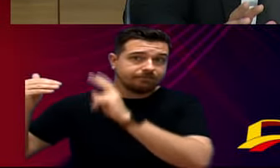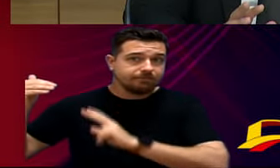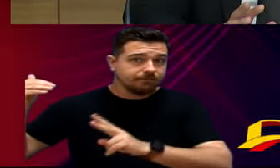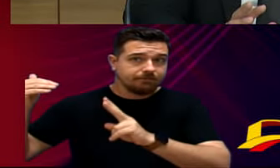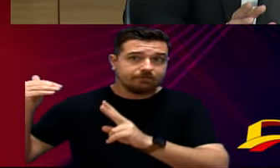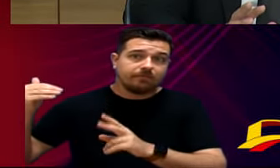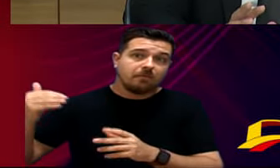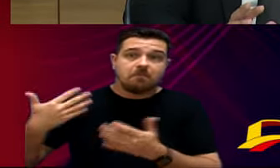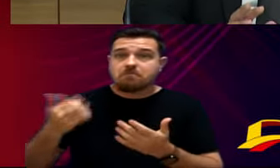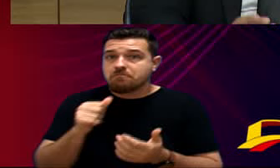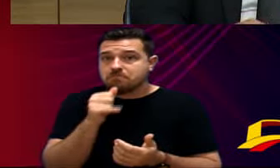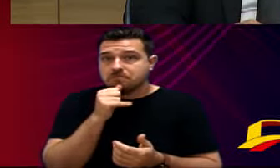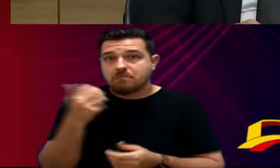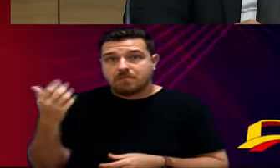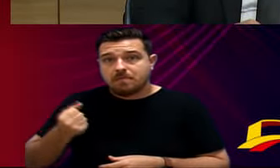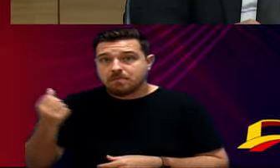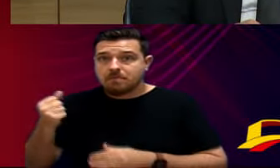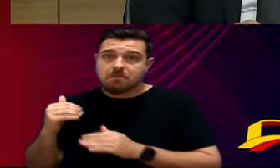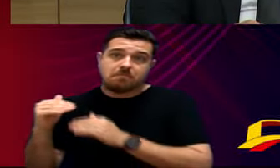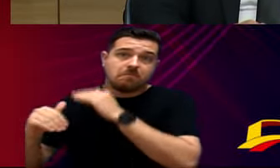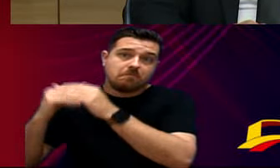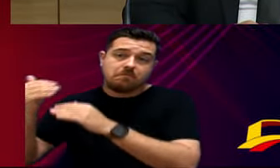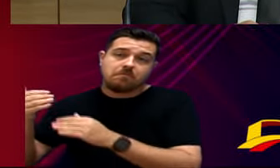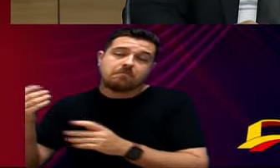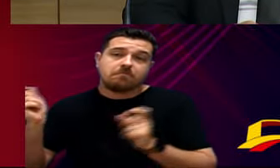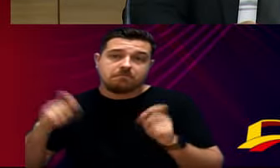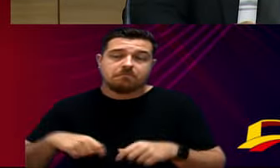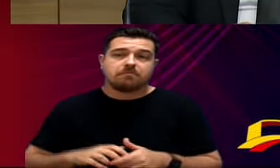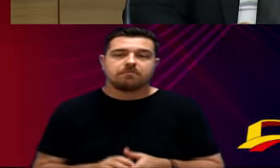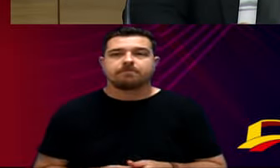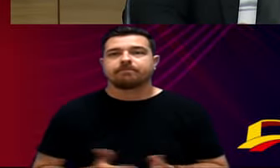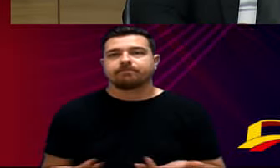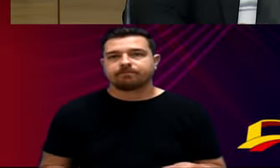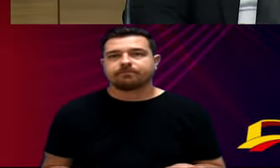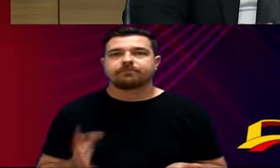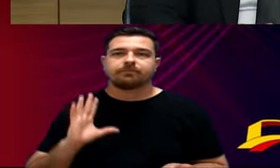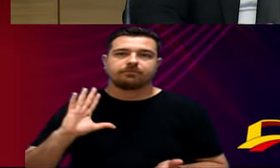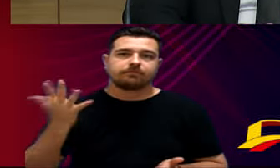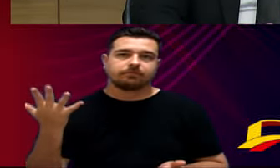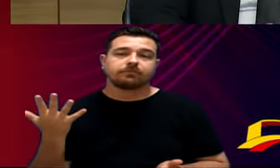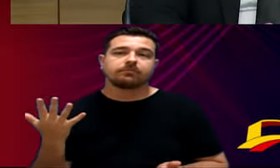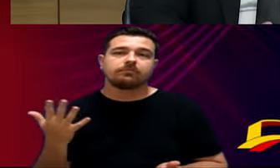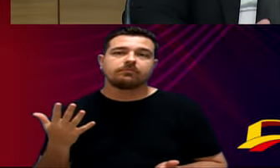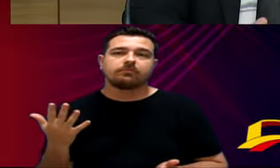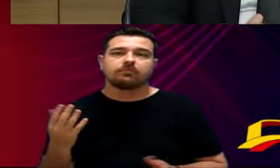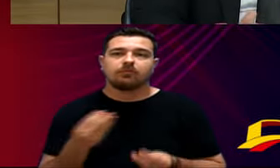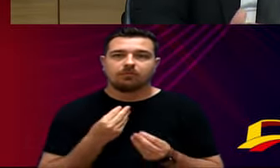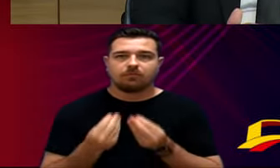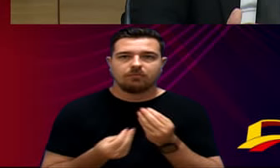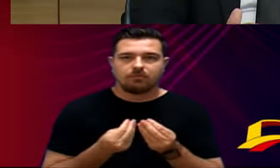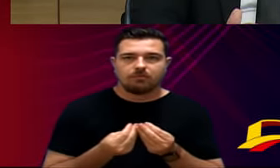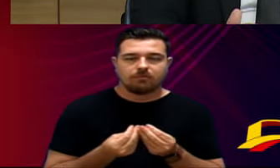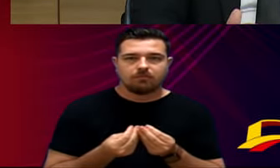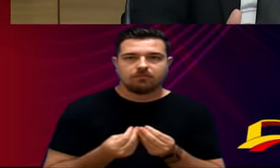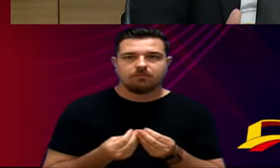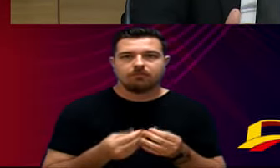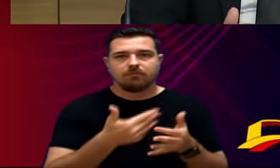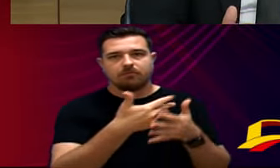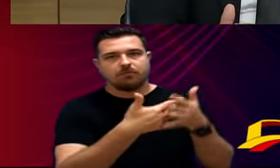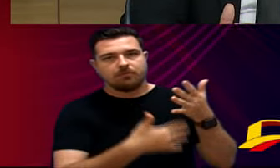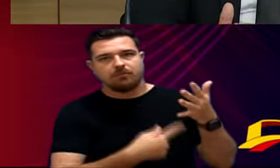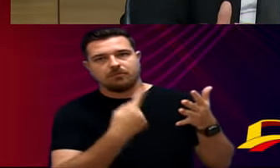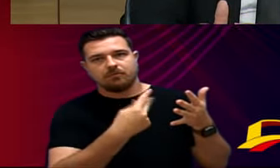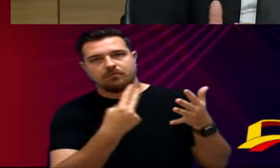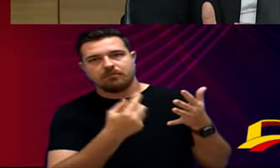até para se aposentar com a evolução né É que na verdade é assim esse Concurso ele é por ele é classificatório e havendo